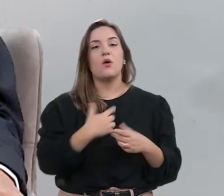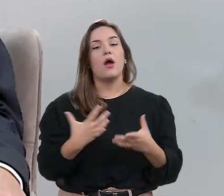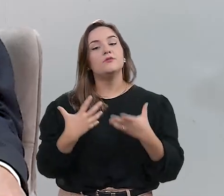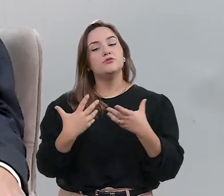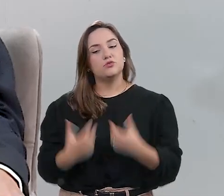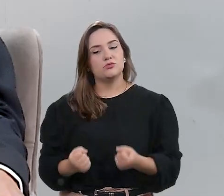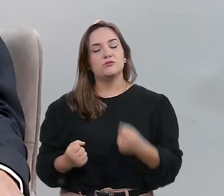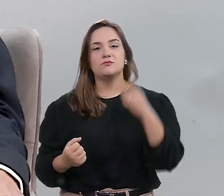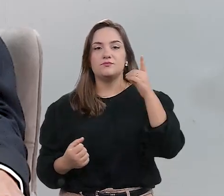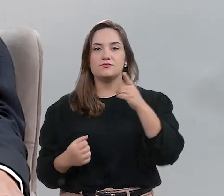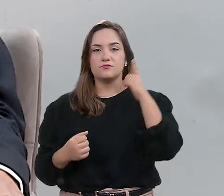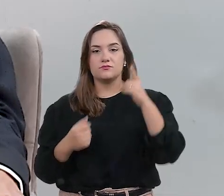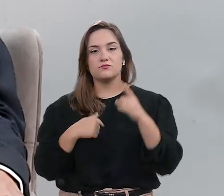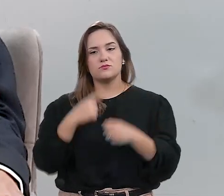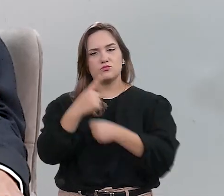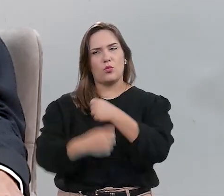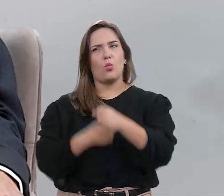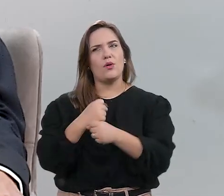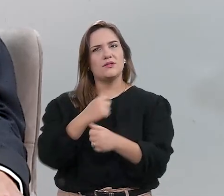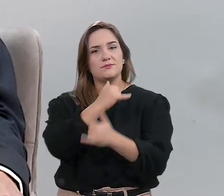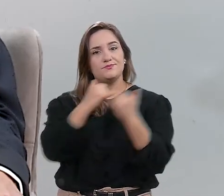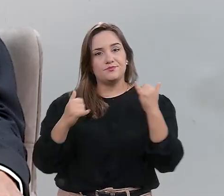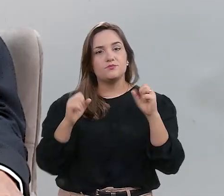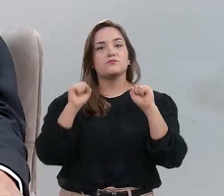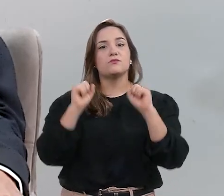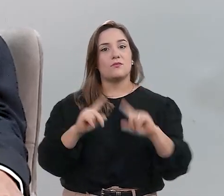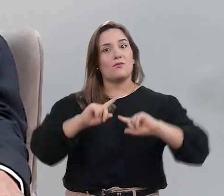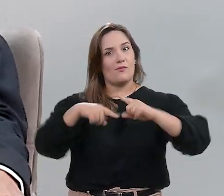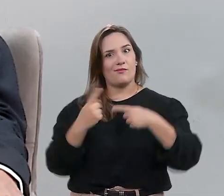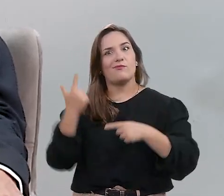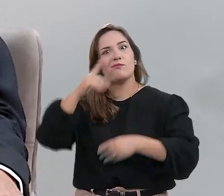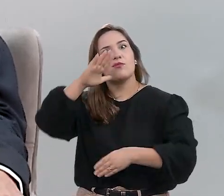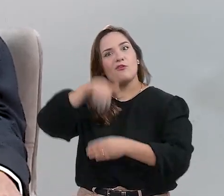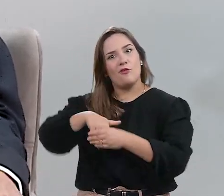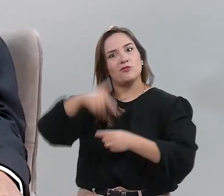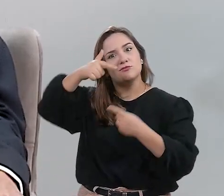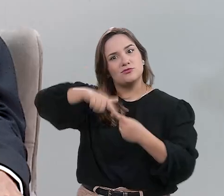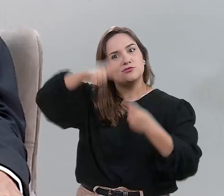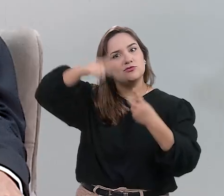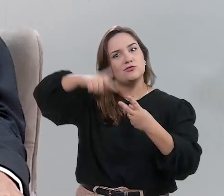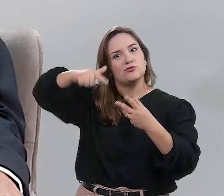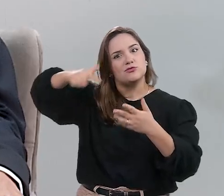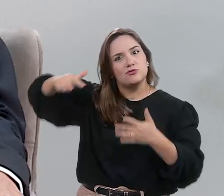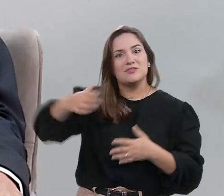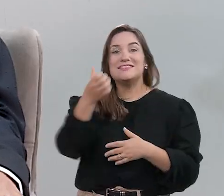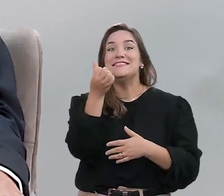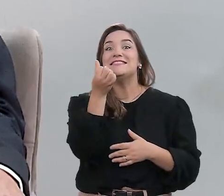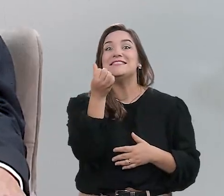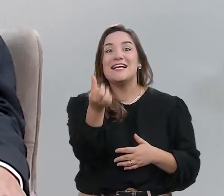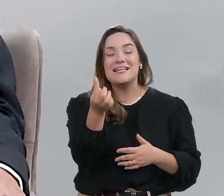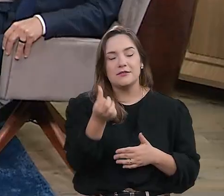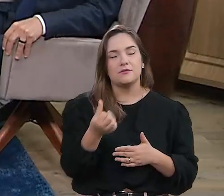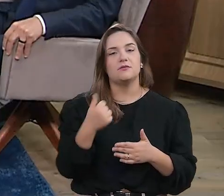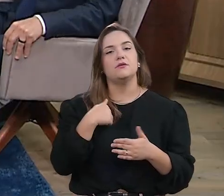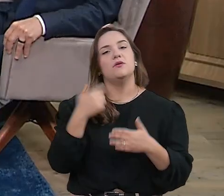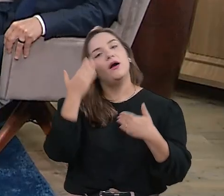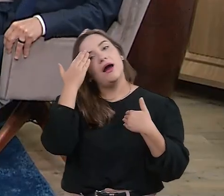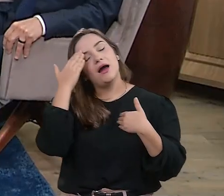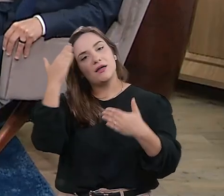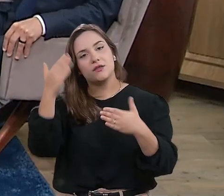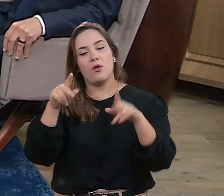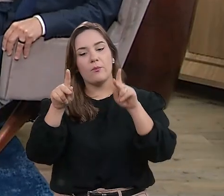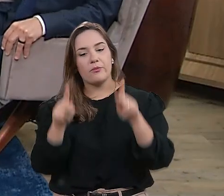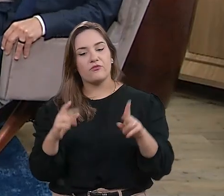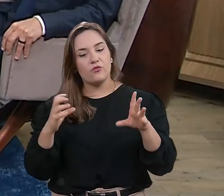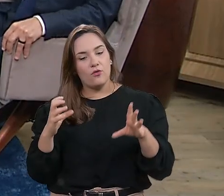assumi o mandato e fiquei 1 ano e meio, né? E depois fui reeleito mais 6 vezes. Eu agradeço